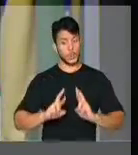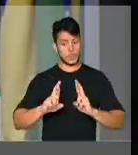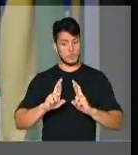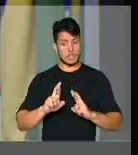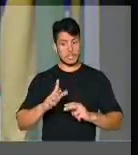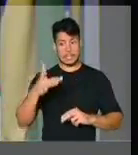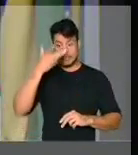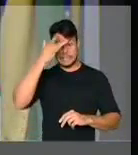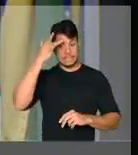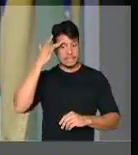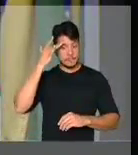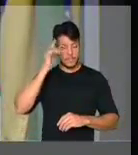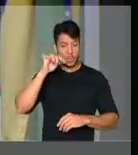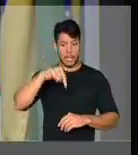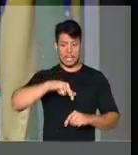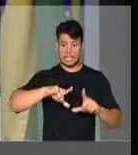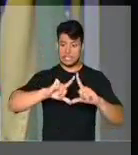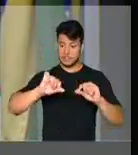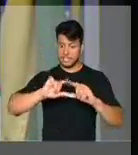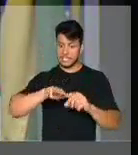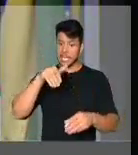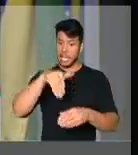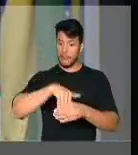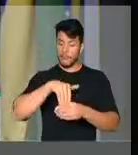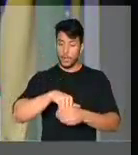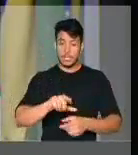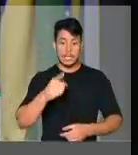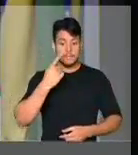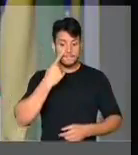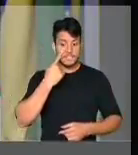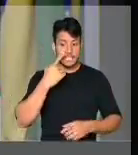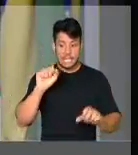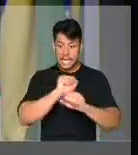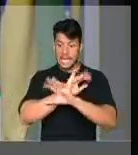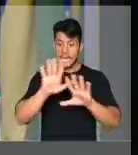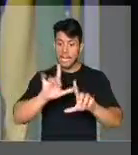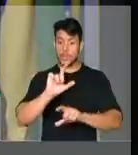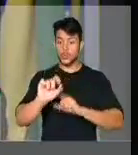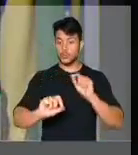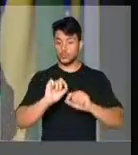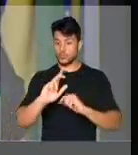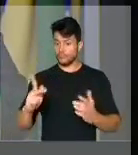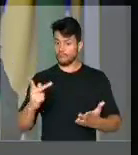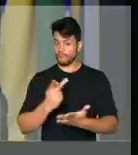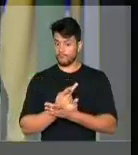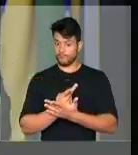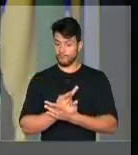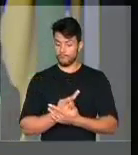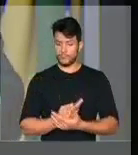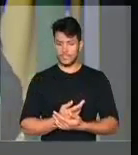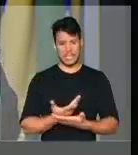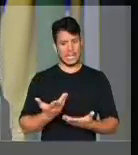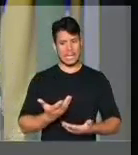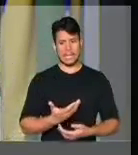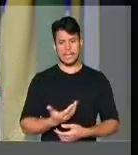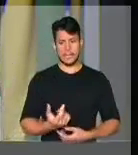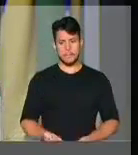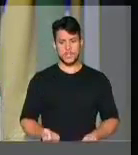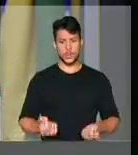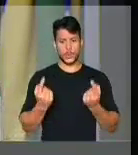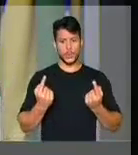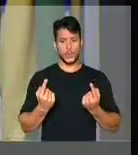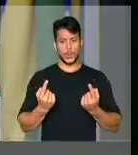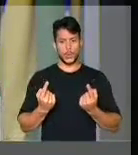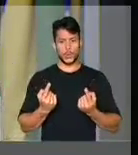que o eleitor de Brasília ouça bem e veja muito bem as coisas. O absurdo foi tão